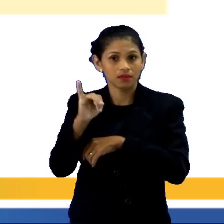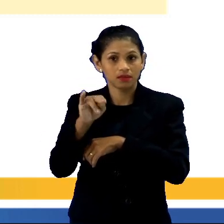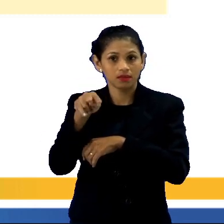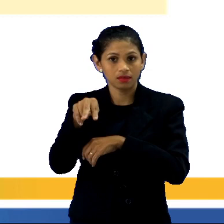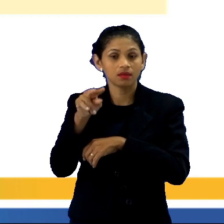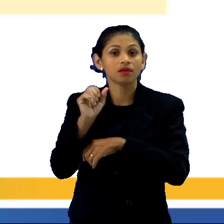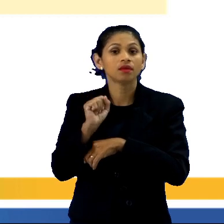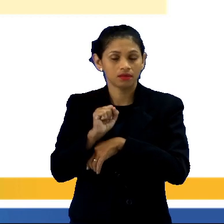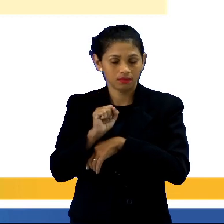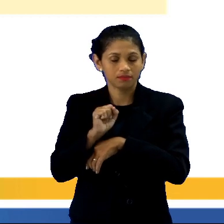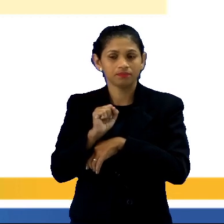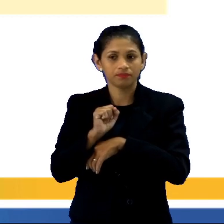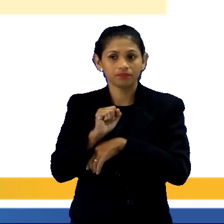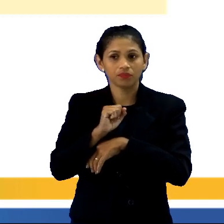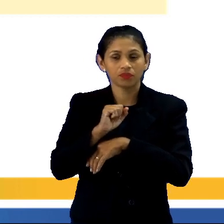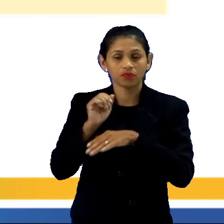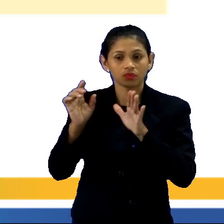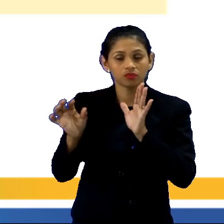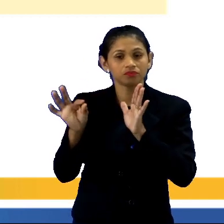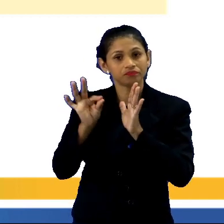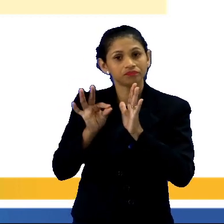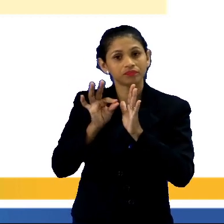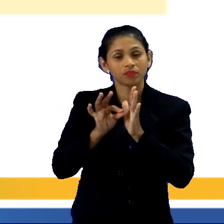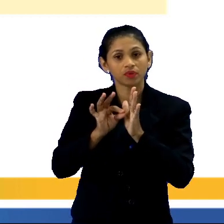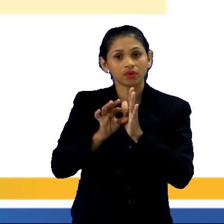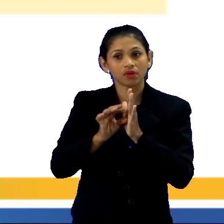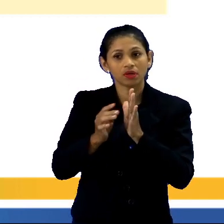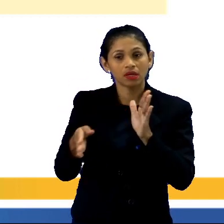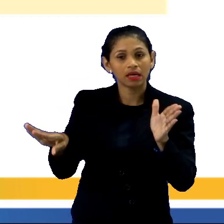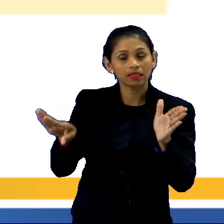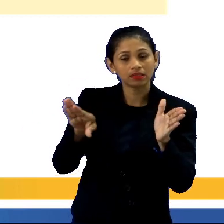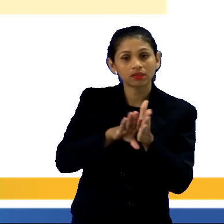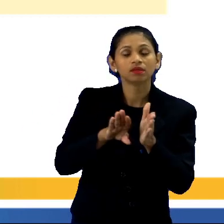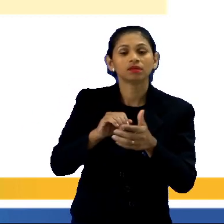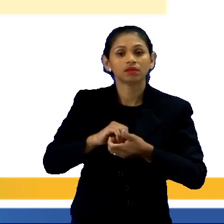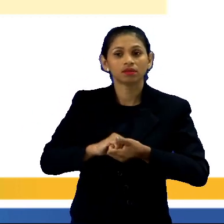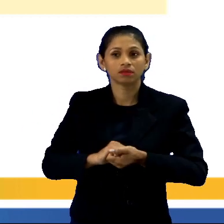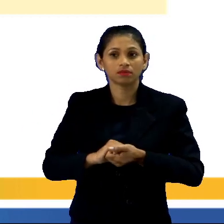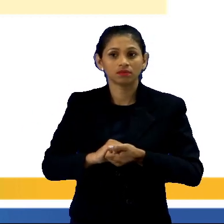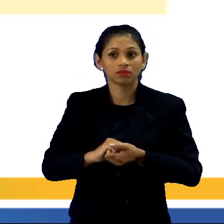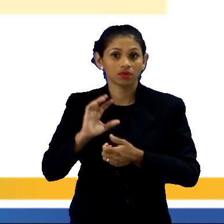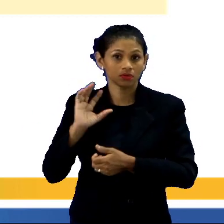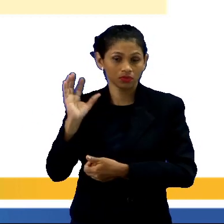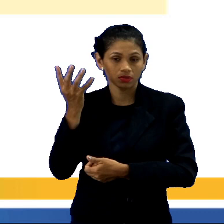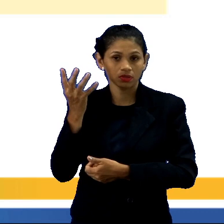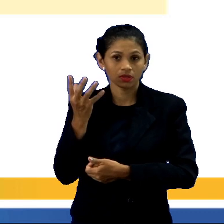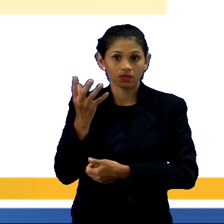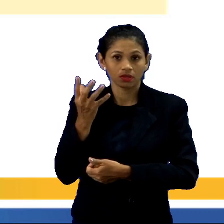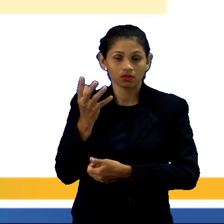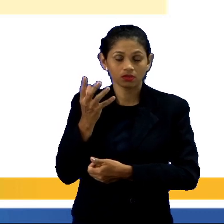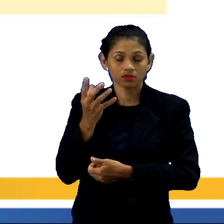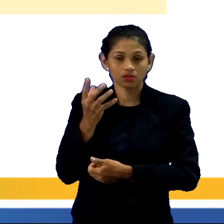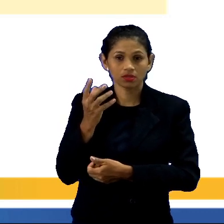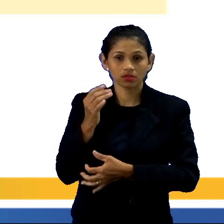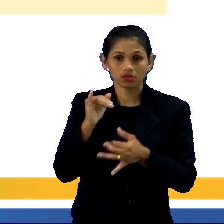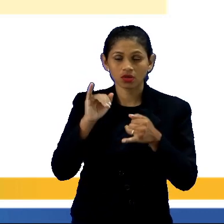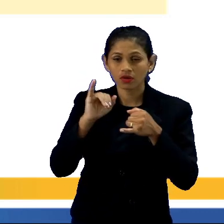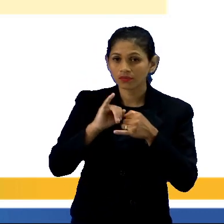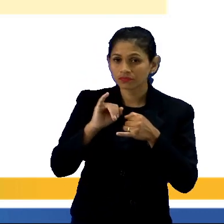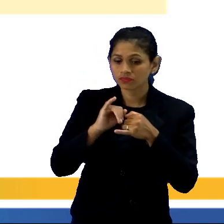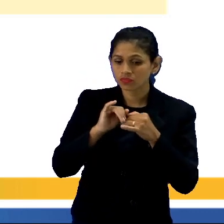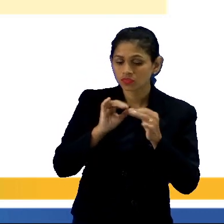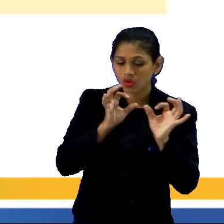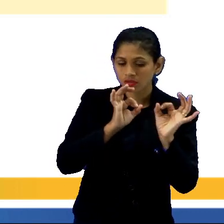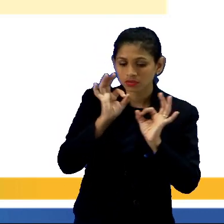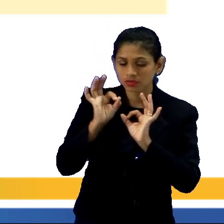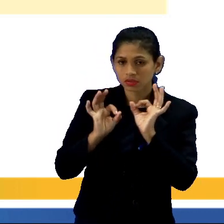e conforme vai passando por cada uma dessas estruturas apontadas aí para vocês, que ocorre a formação de imagens. Então, essa